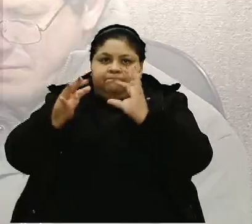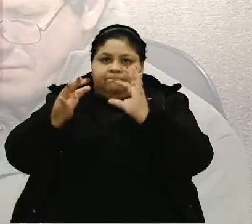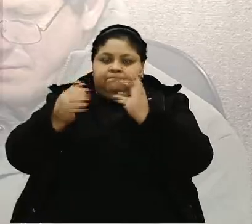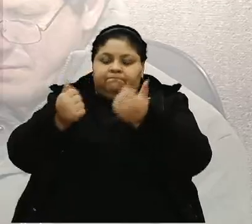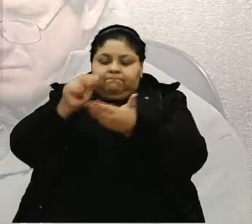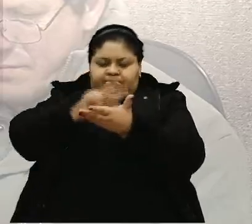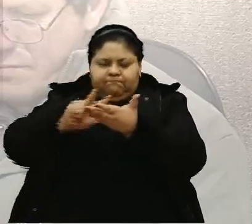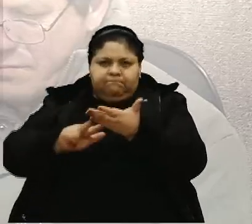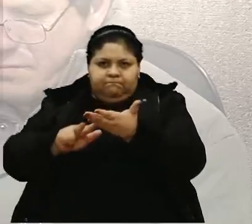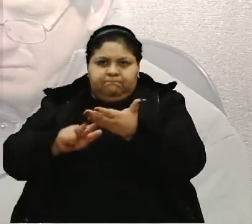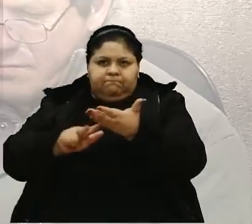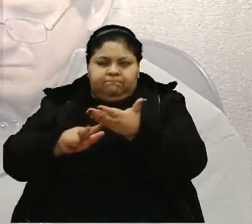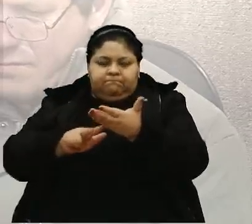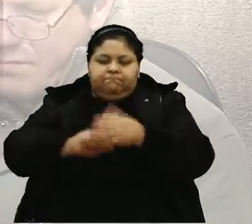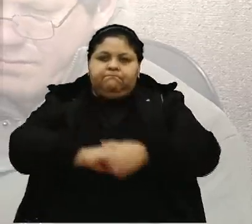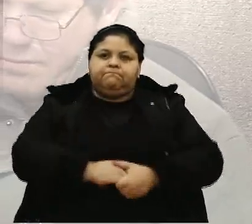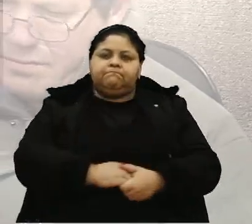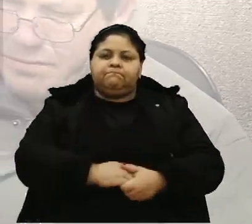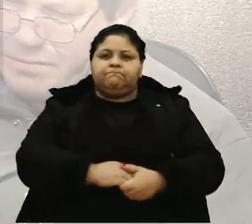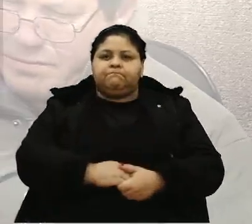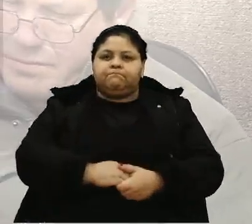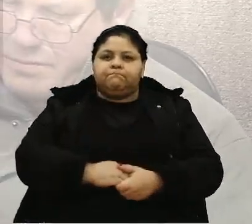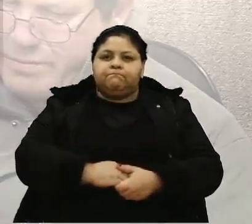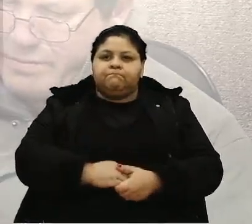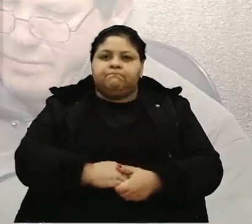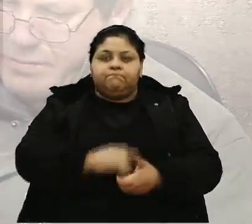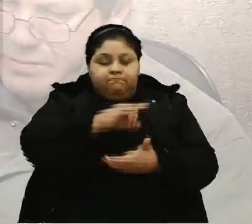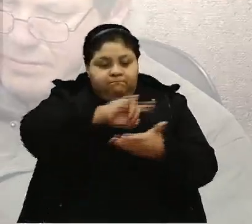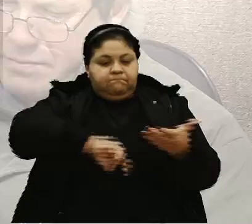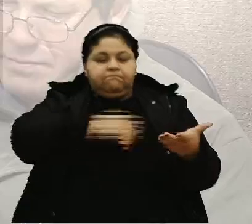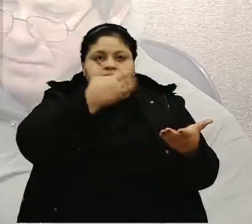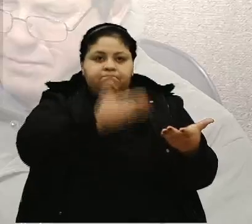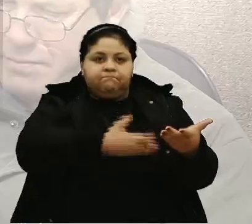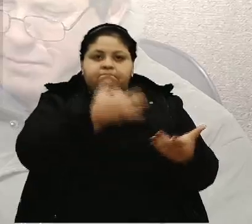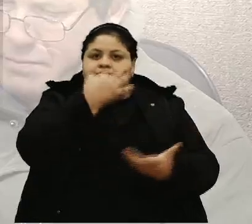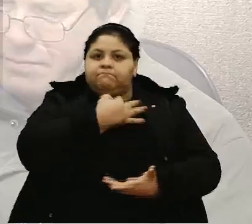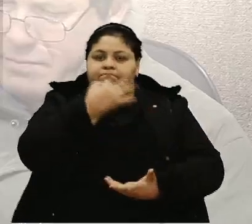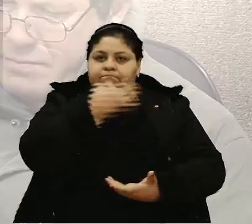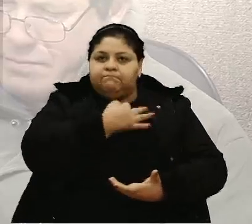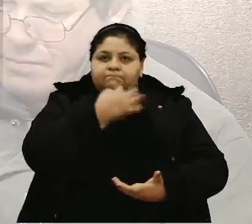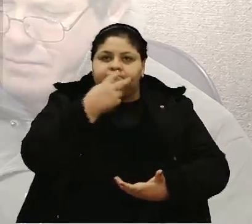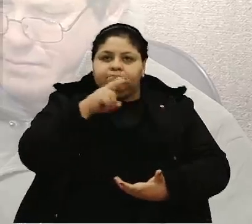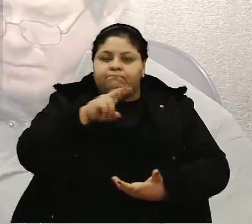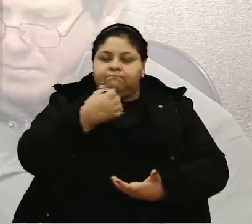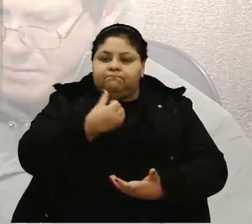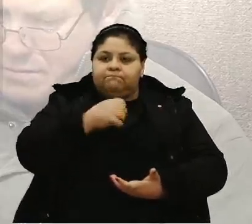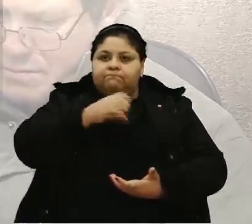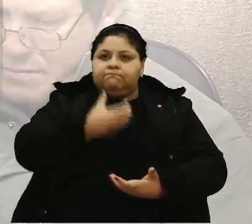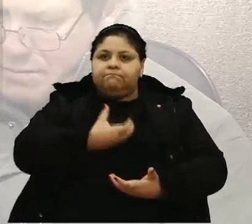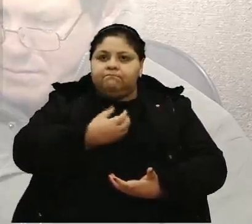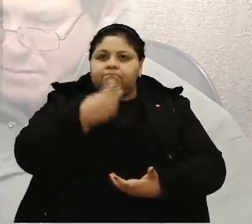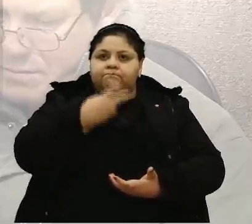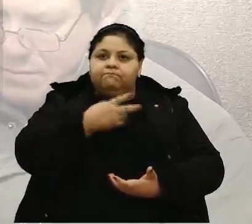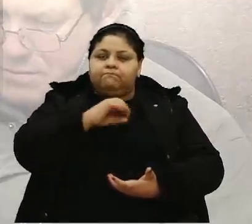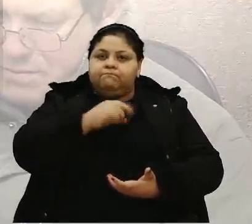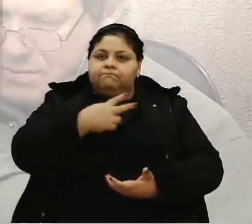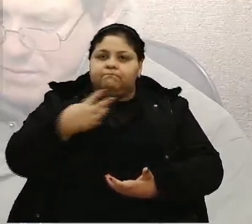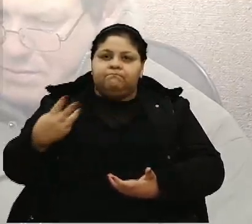apreciação. Salvo melhor juízo, este é o parecer. Caxias do Sul, 6 de dezembro de